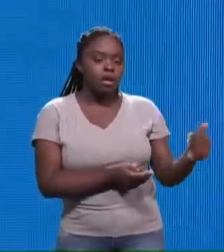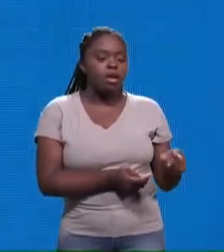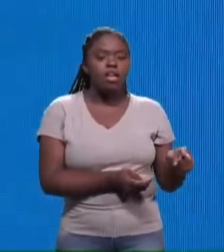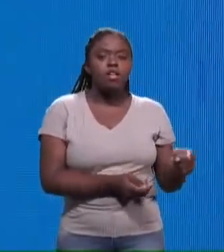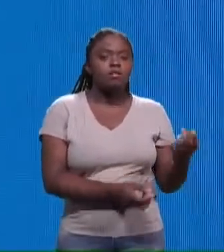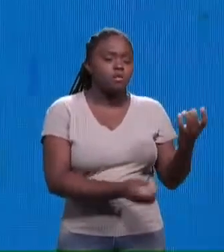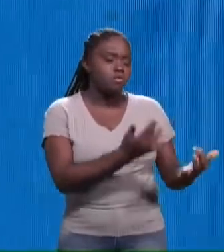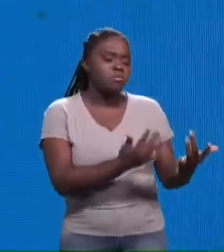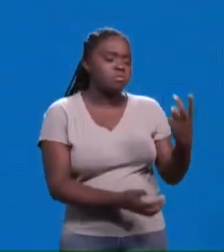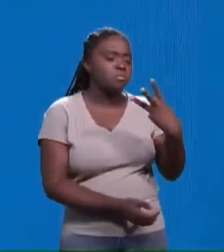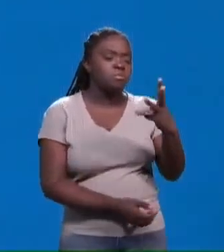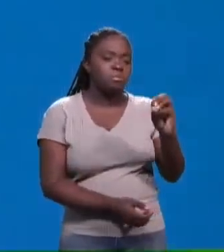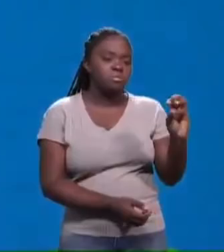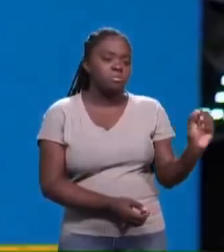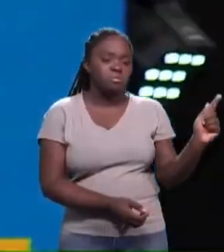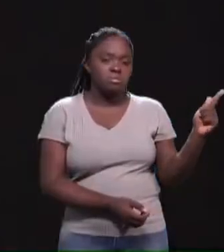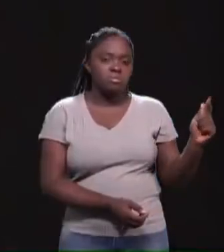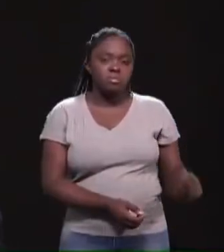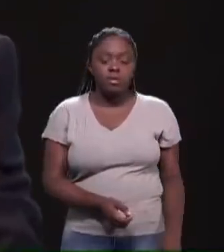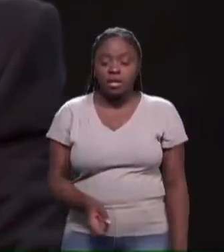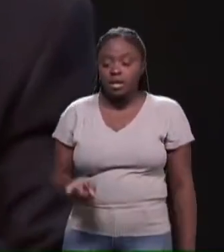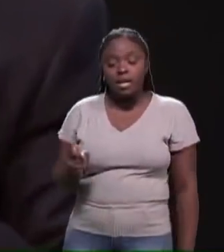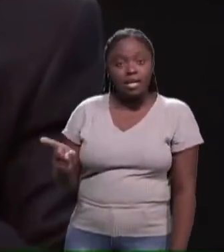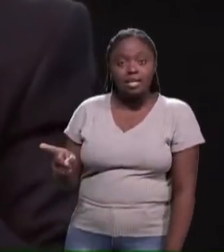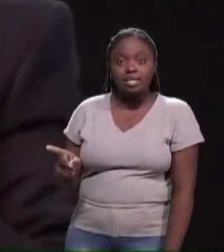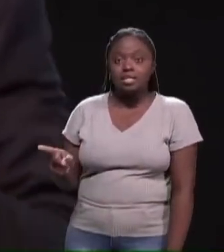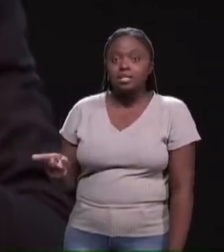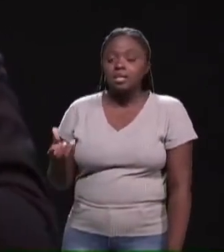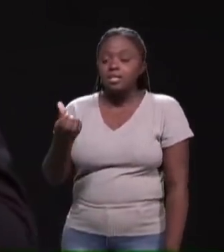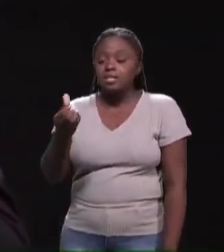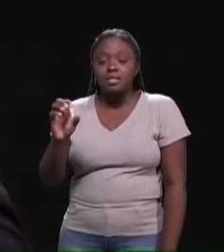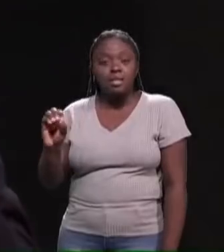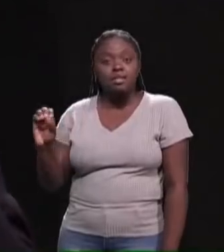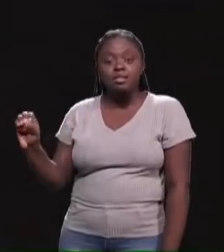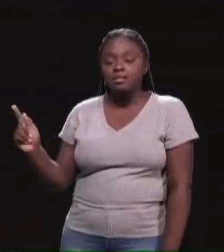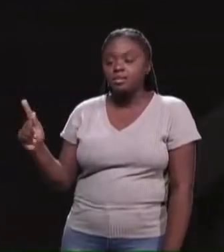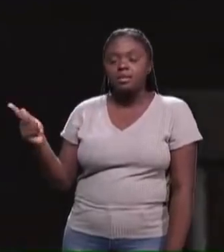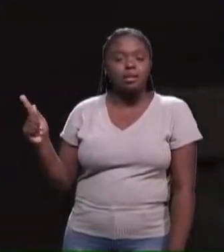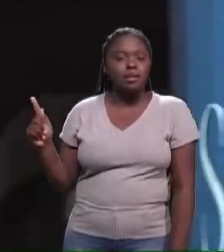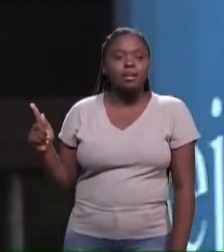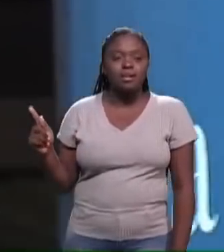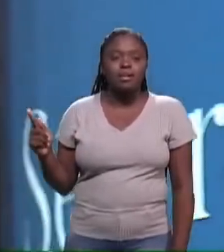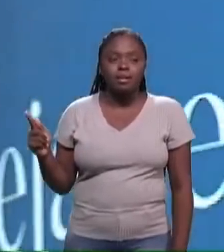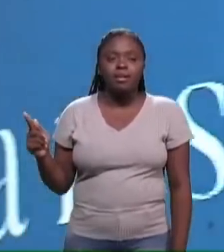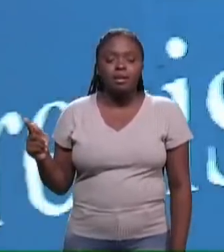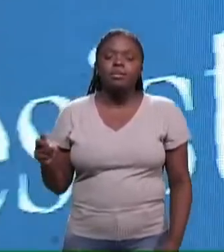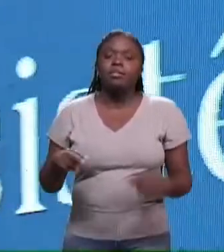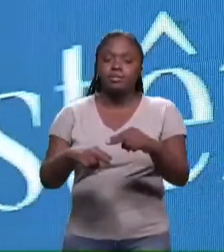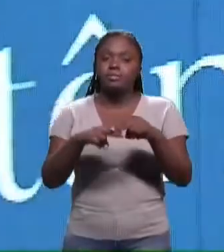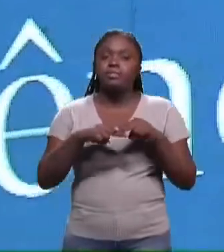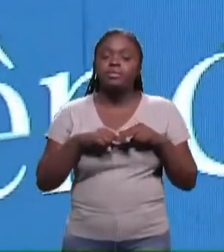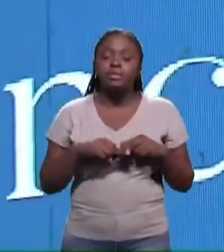numa temperatura de 300 graus. E esse outro é levado numa temperatura de 600 graus. Por isso